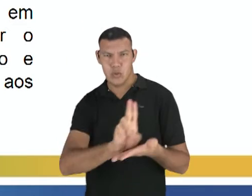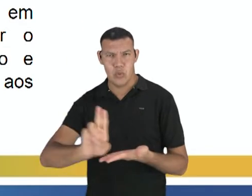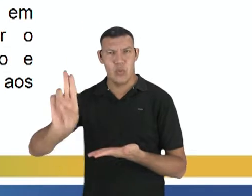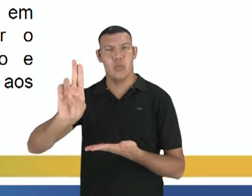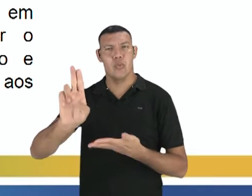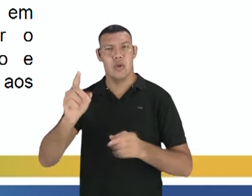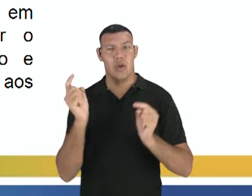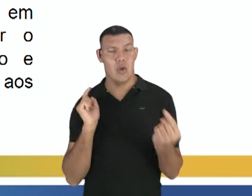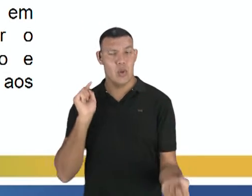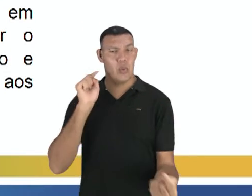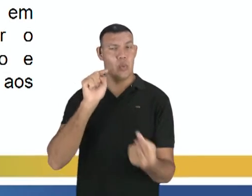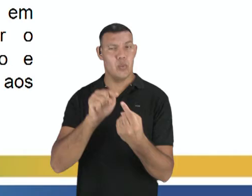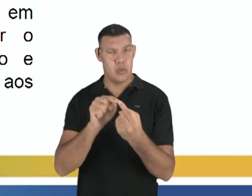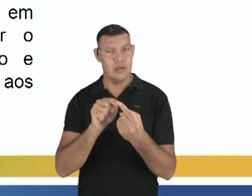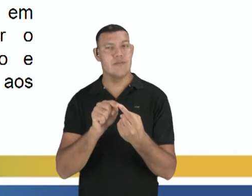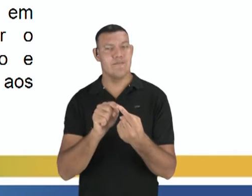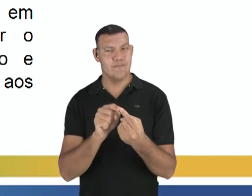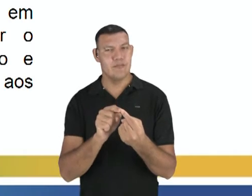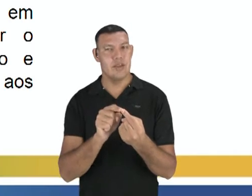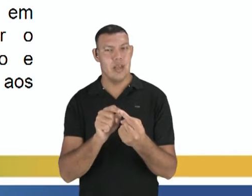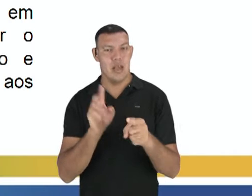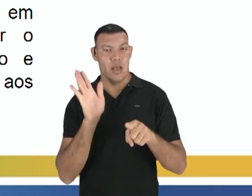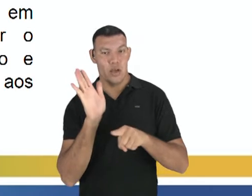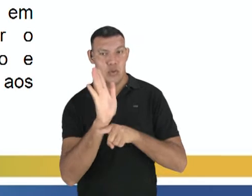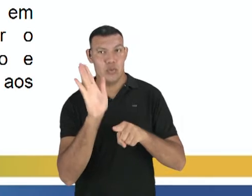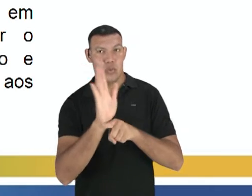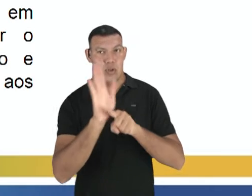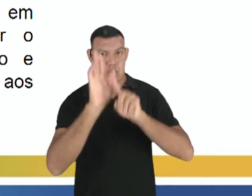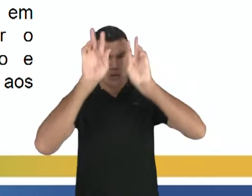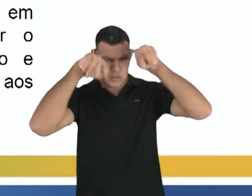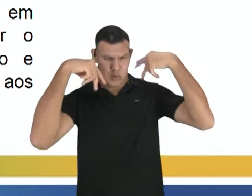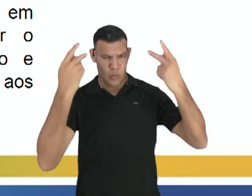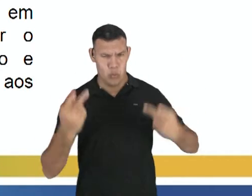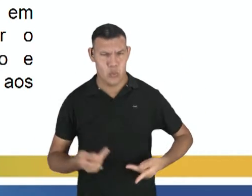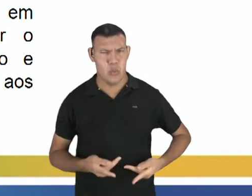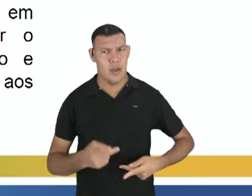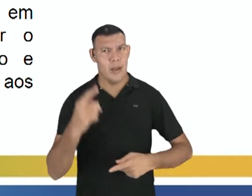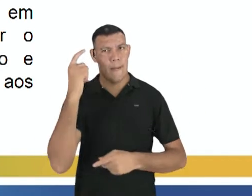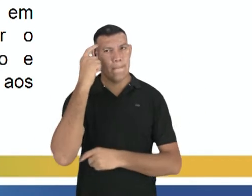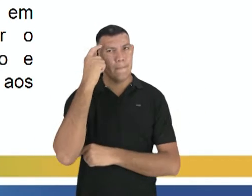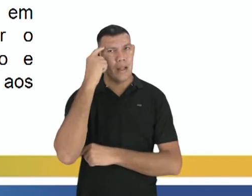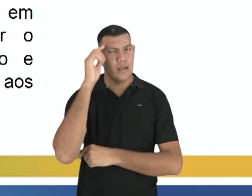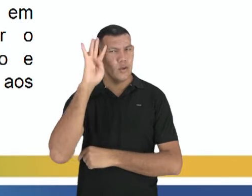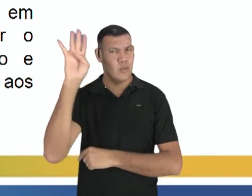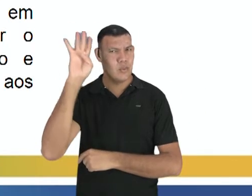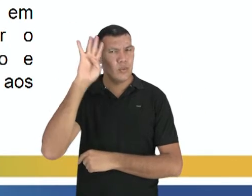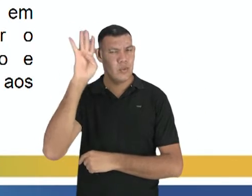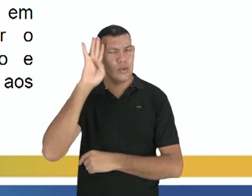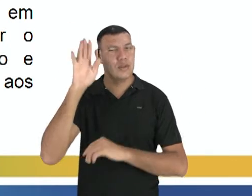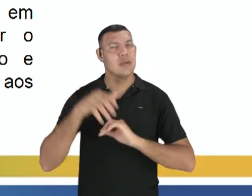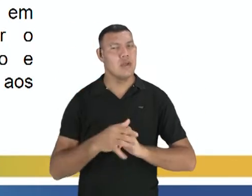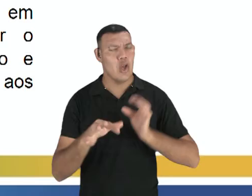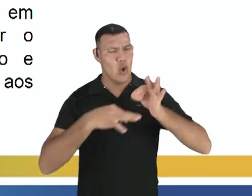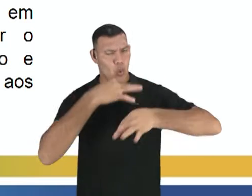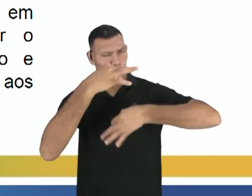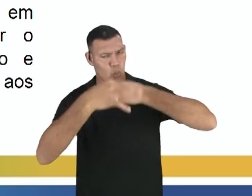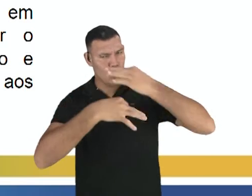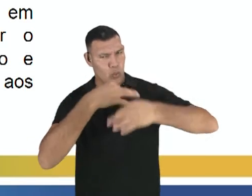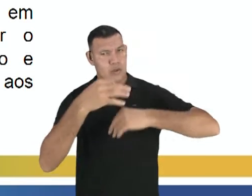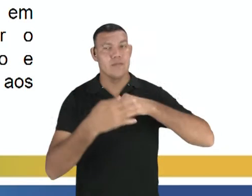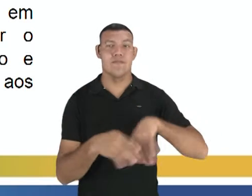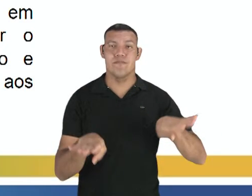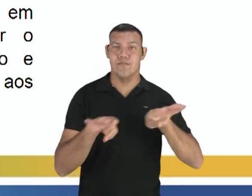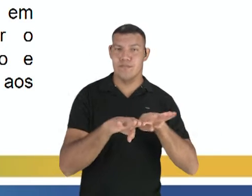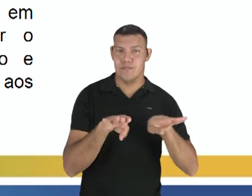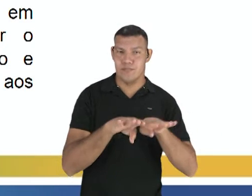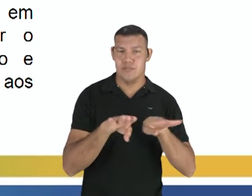tem como objetivo enriquecer o universo humano no quesito de pensamentos, né, oferecer o pensamento crítico,